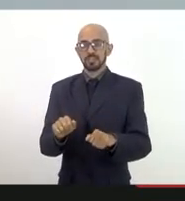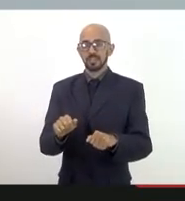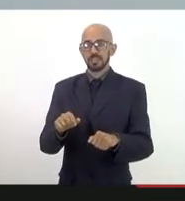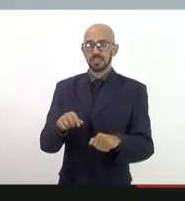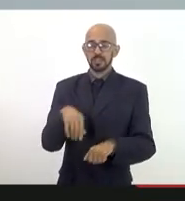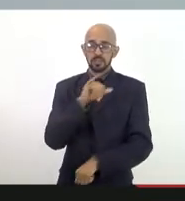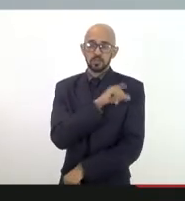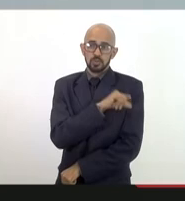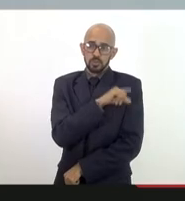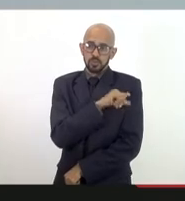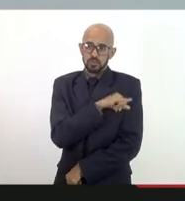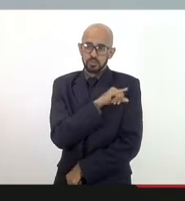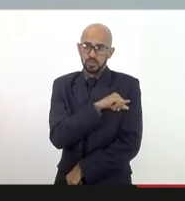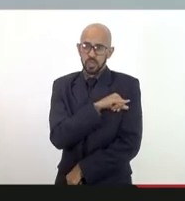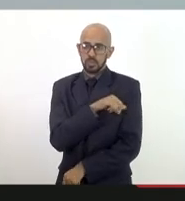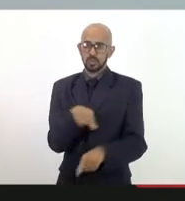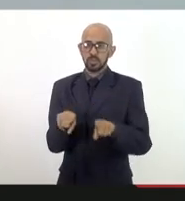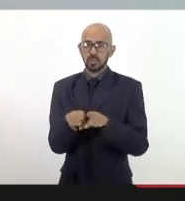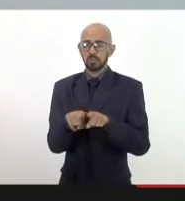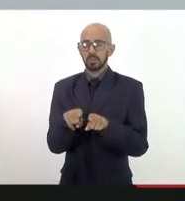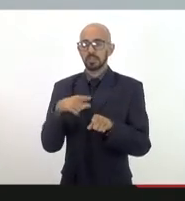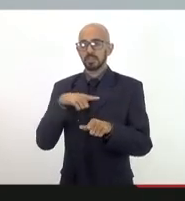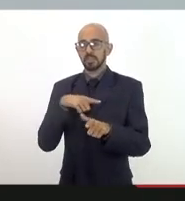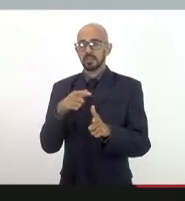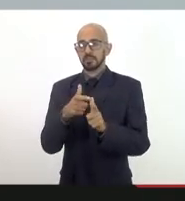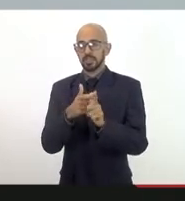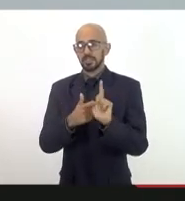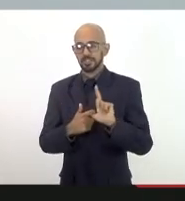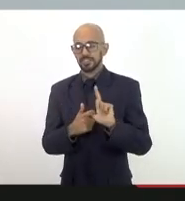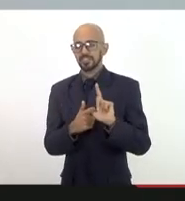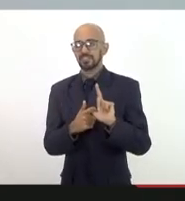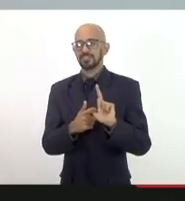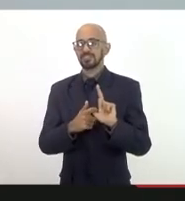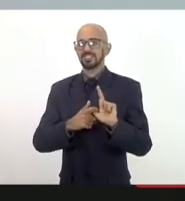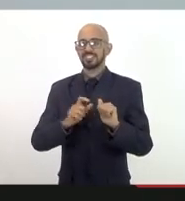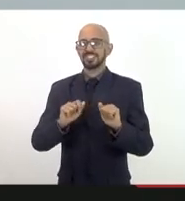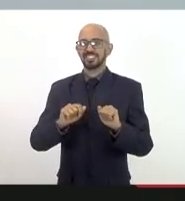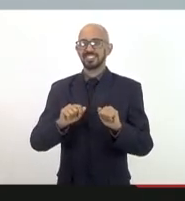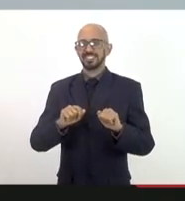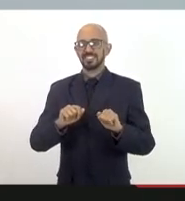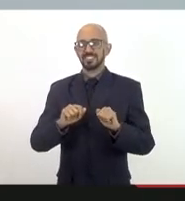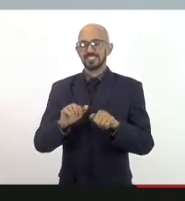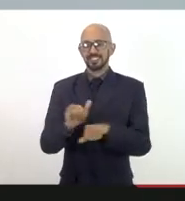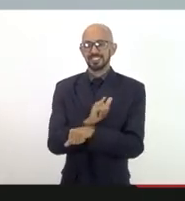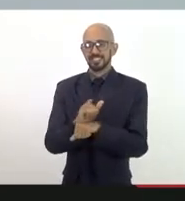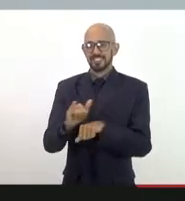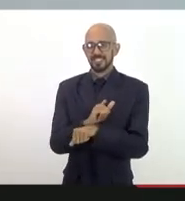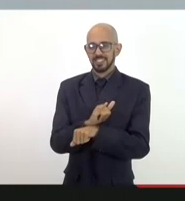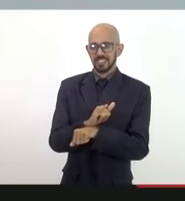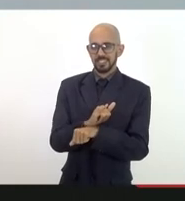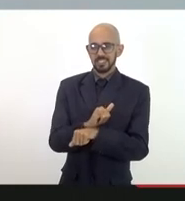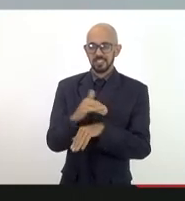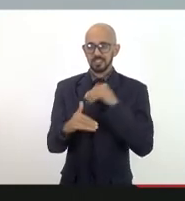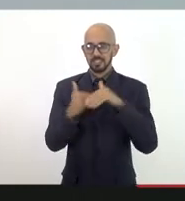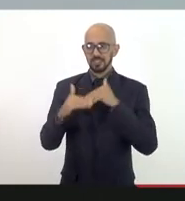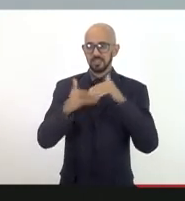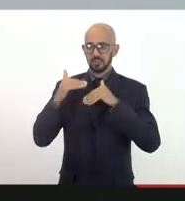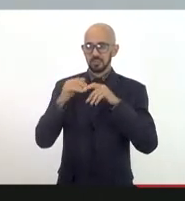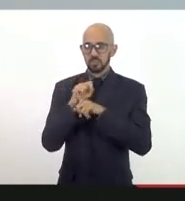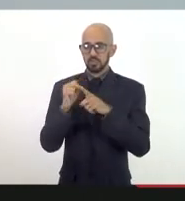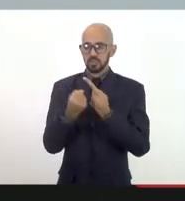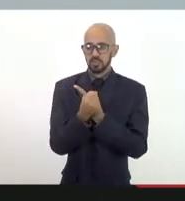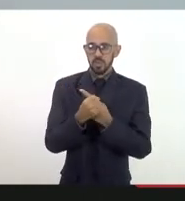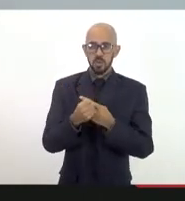Janeiro, que deve ao seu povo, que deve a si mesmo, um projeto estratégico de desenvolvimento econômico e social, esse projeto não